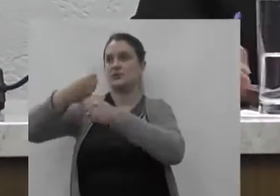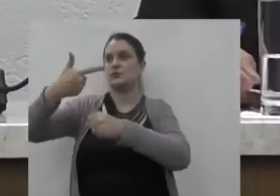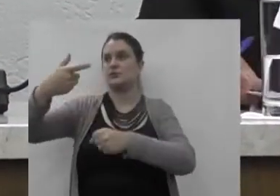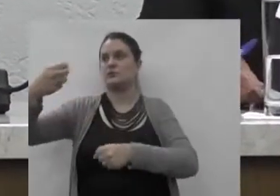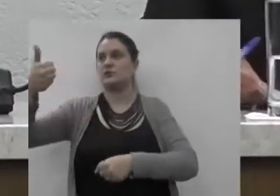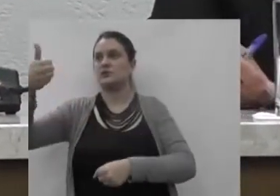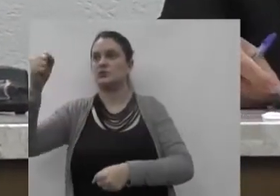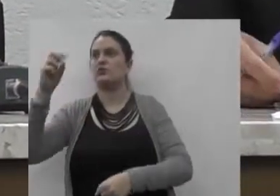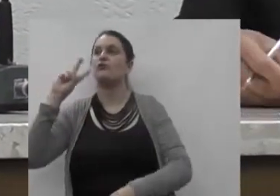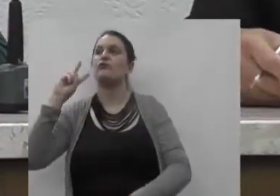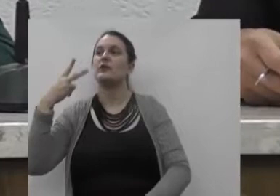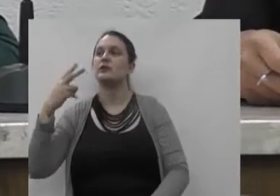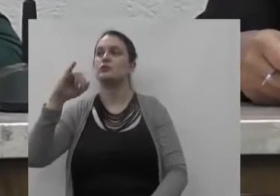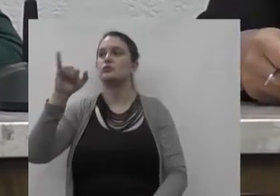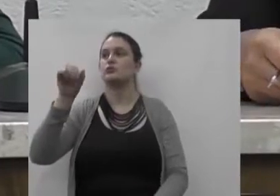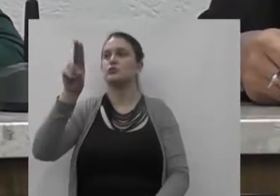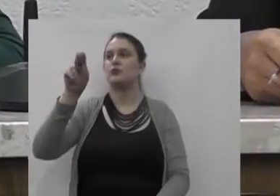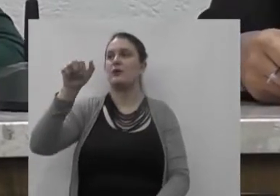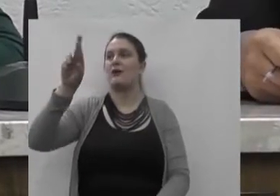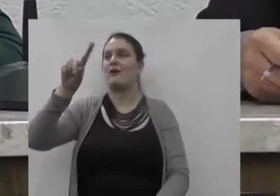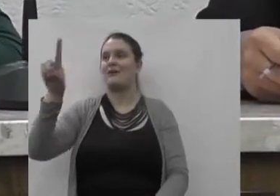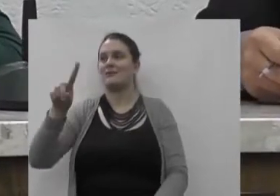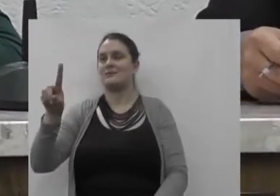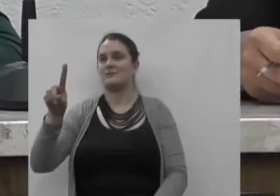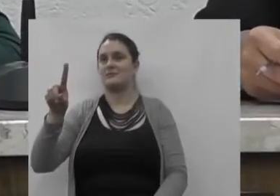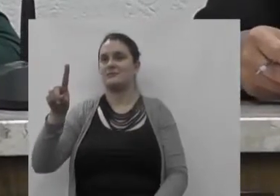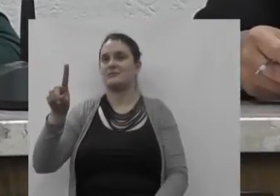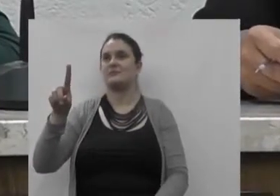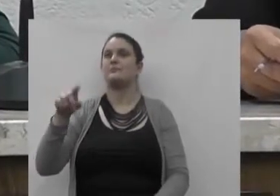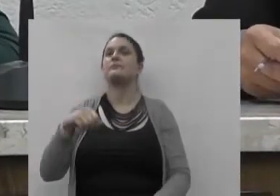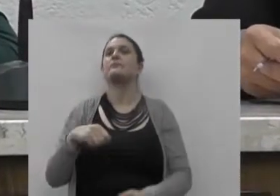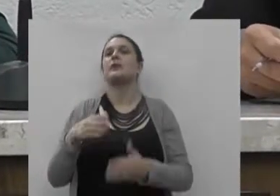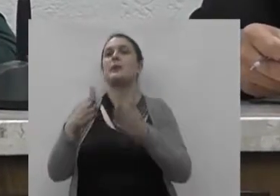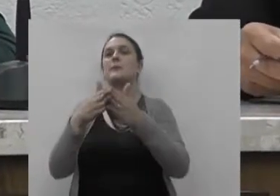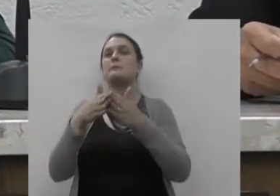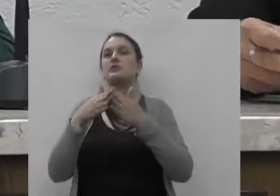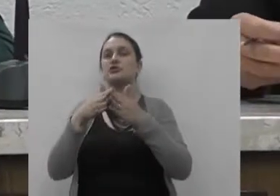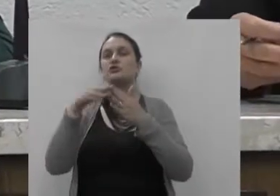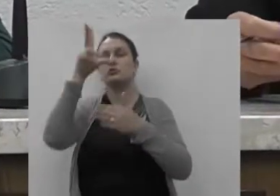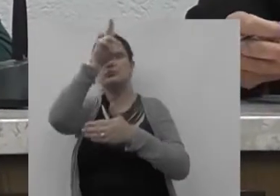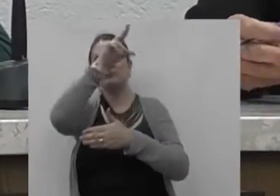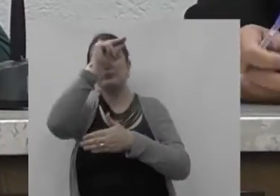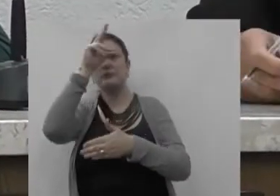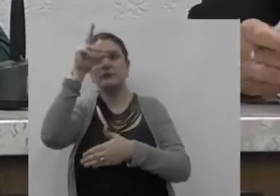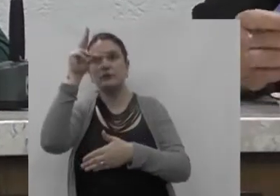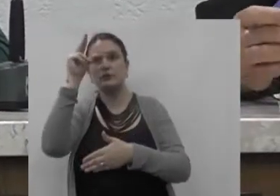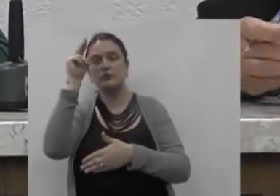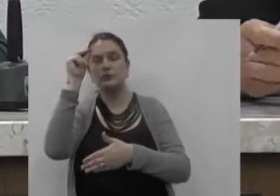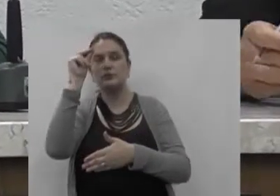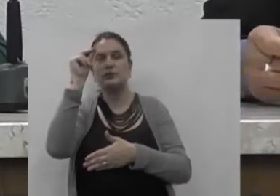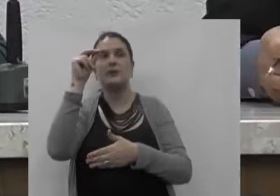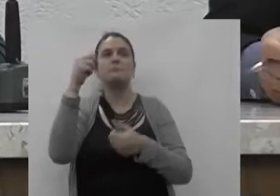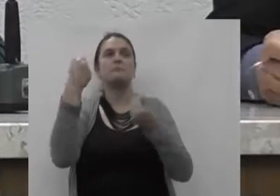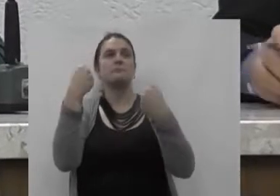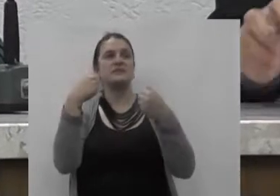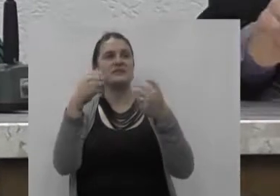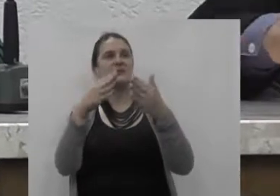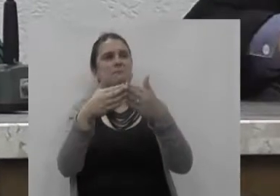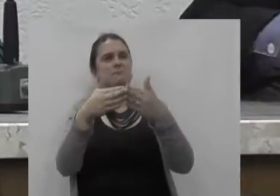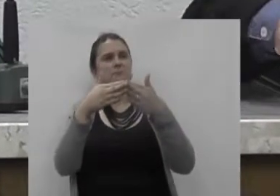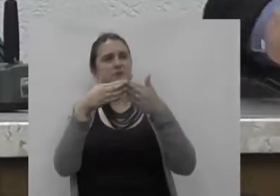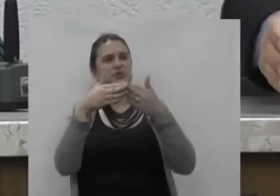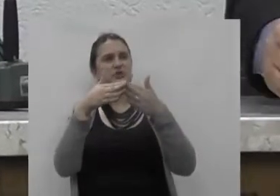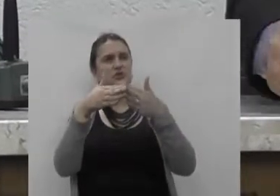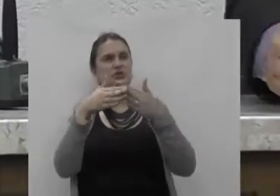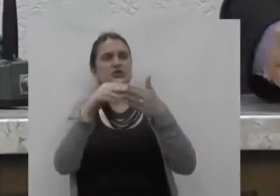43/2018, do vereador Juarez Leandro de Oliveira, ao senhor prefeito municipal para que solicite